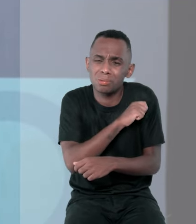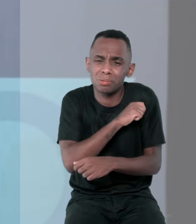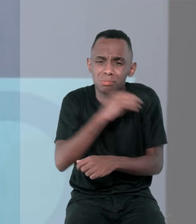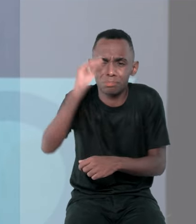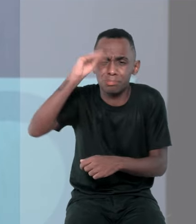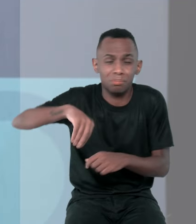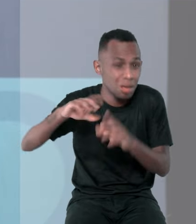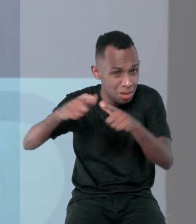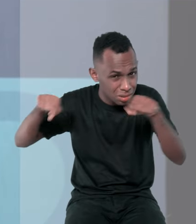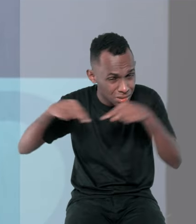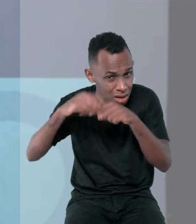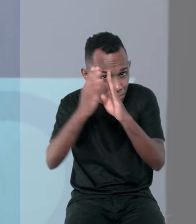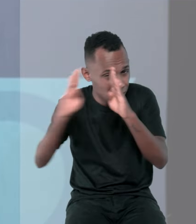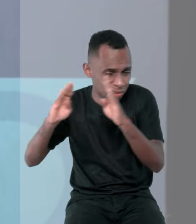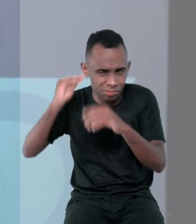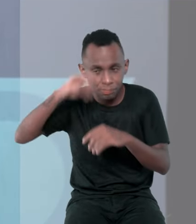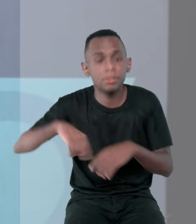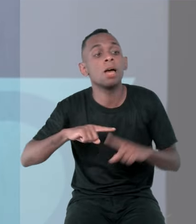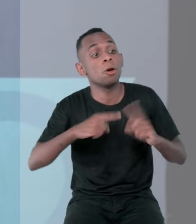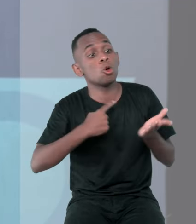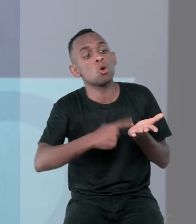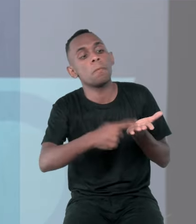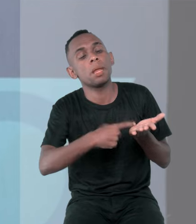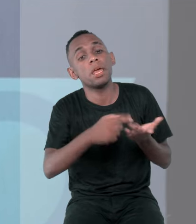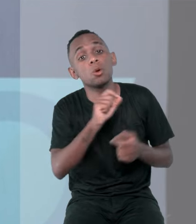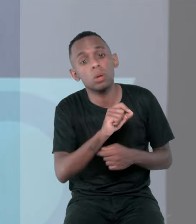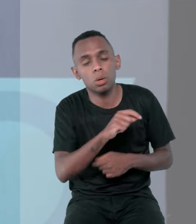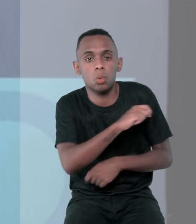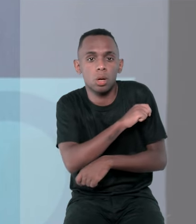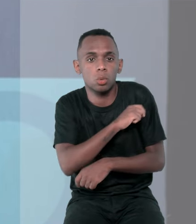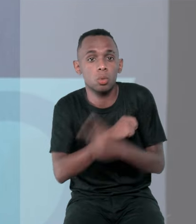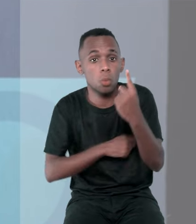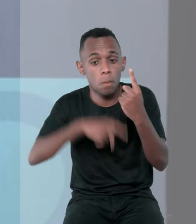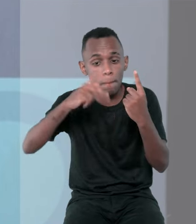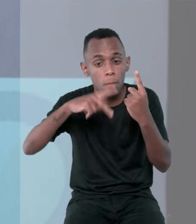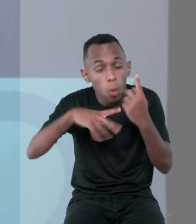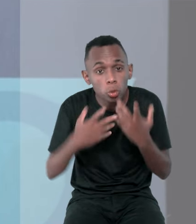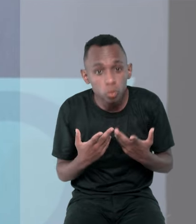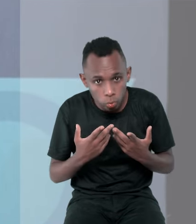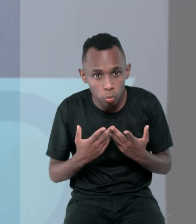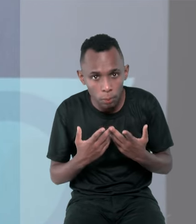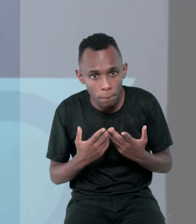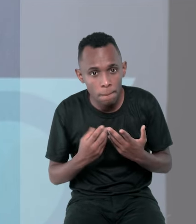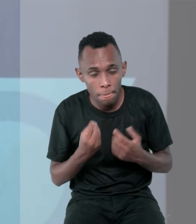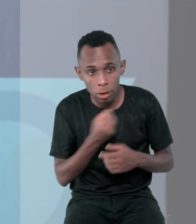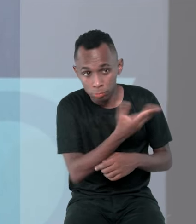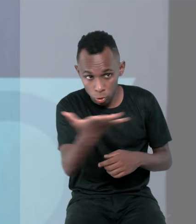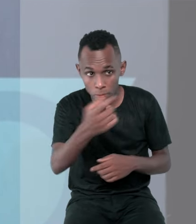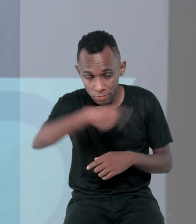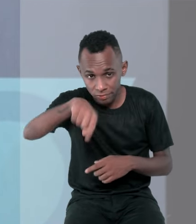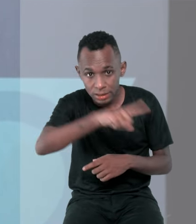na biblioteca. Meu acordo com os alunos foi o seguinte, eu dou um ponto na média para